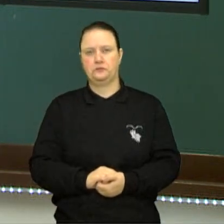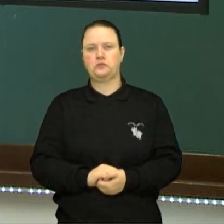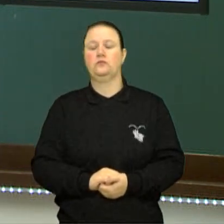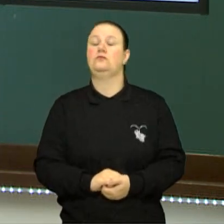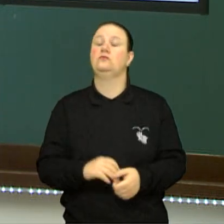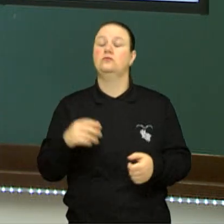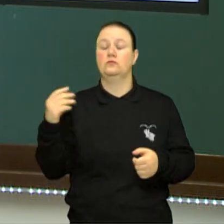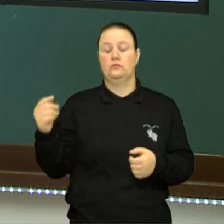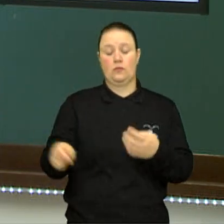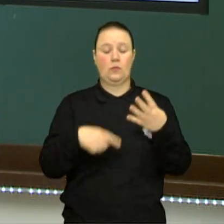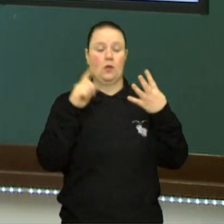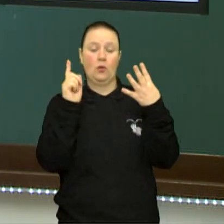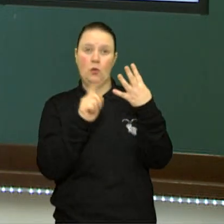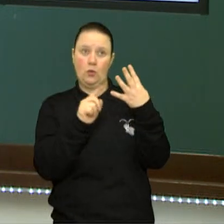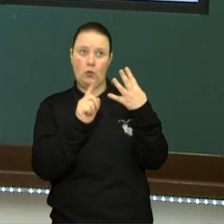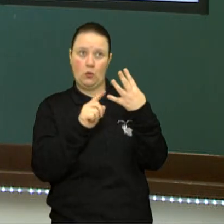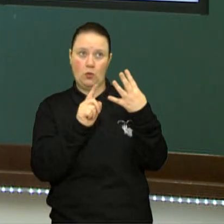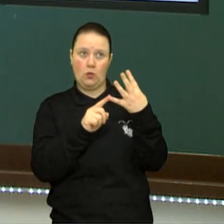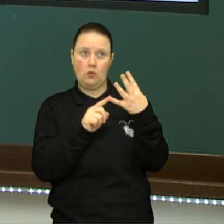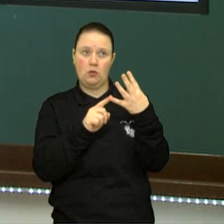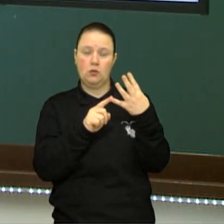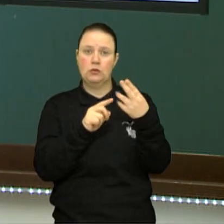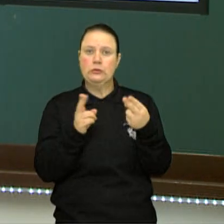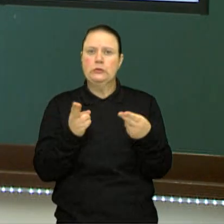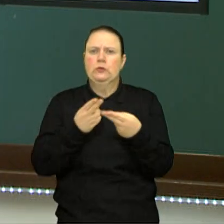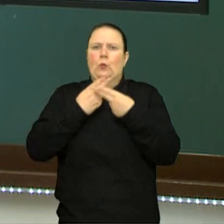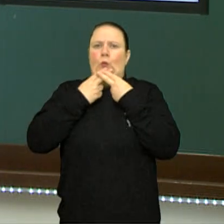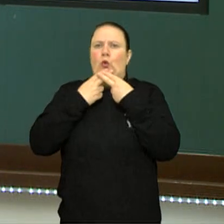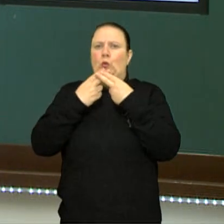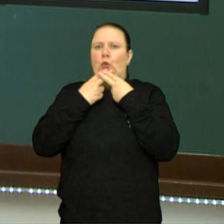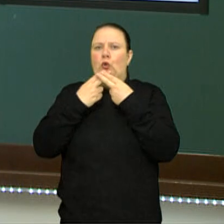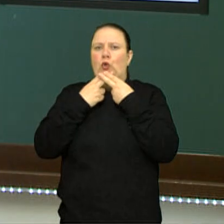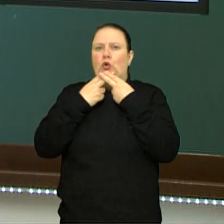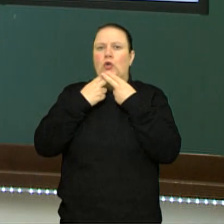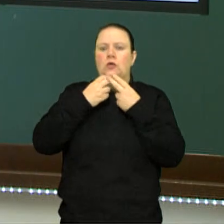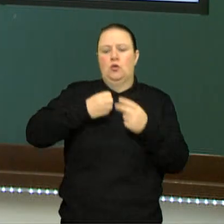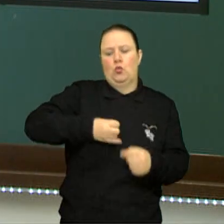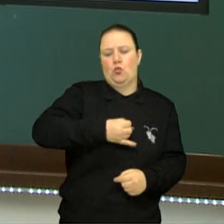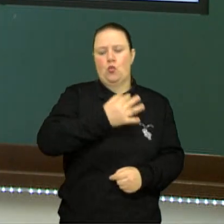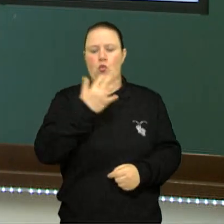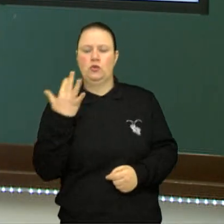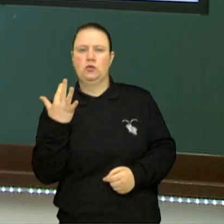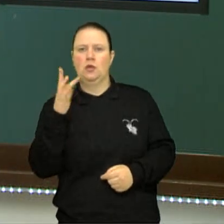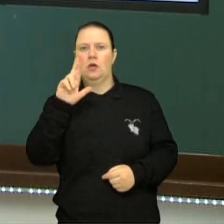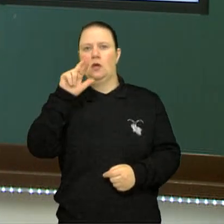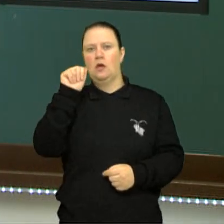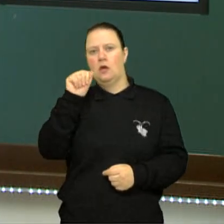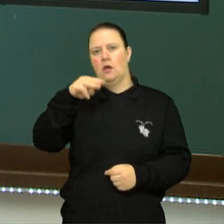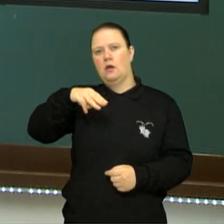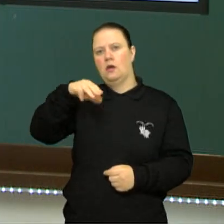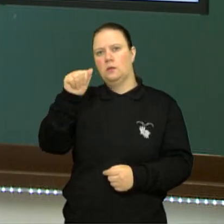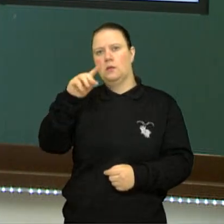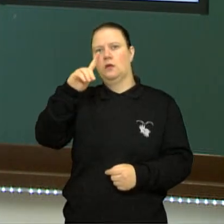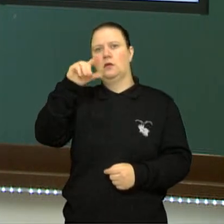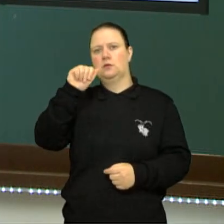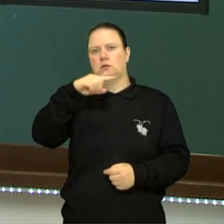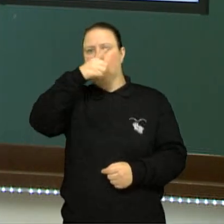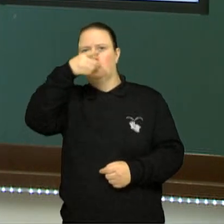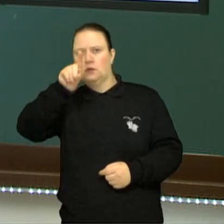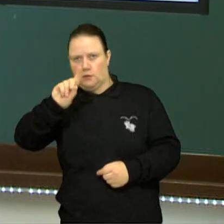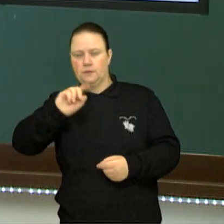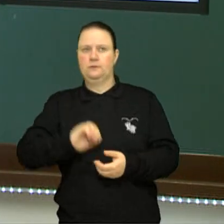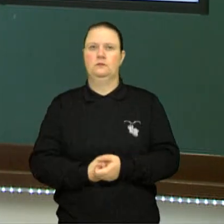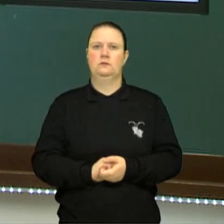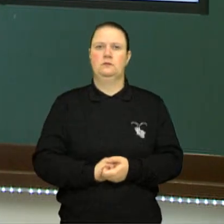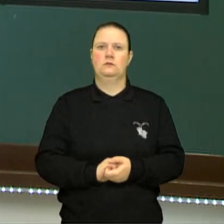Outro pilar, pessoal, é jejuar durante os dias do Ramadã, né? Que é o